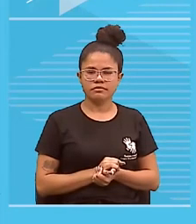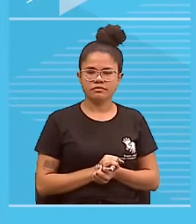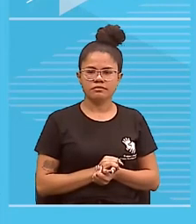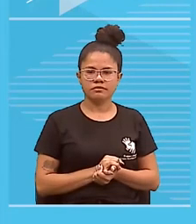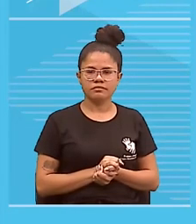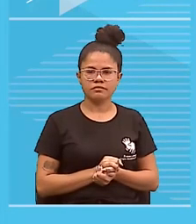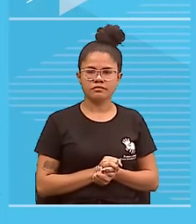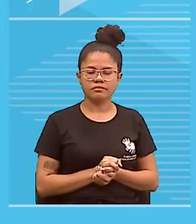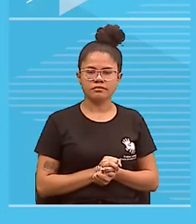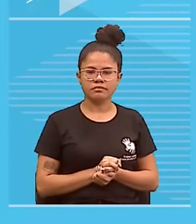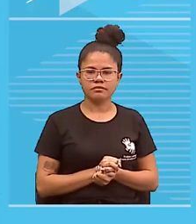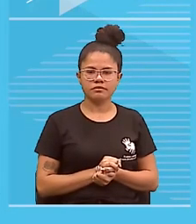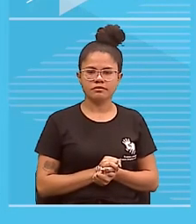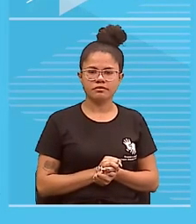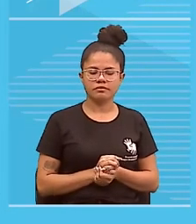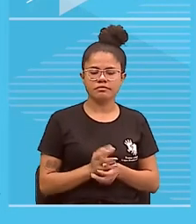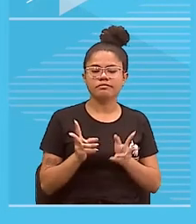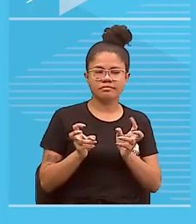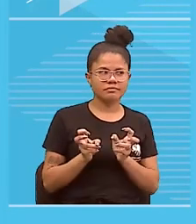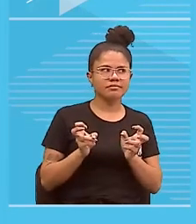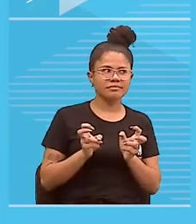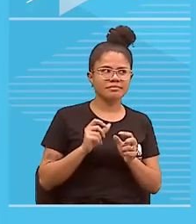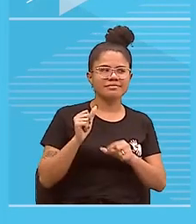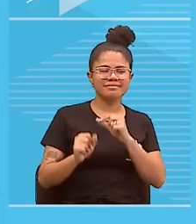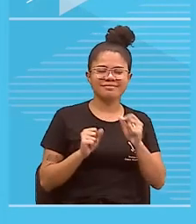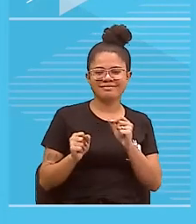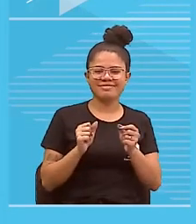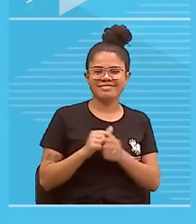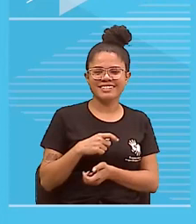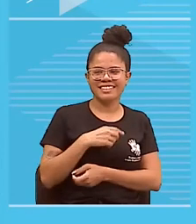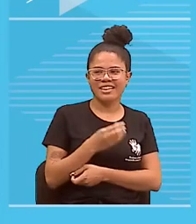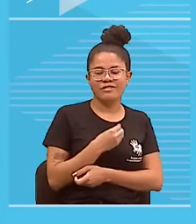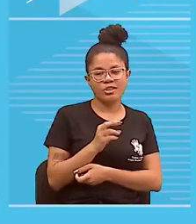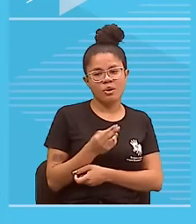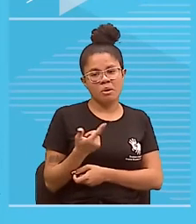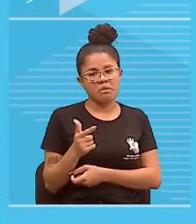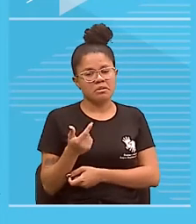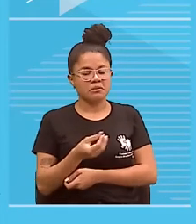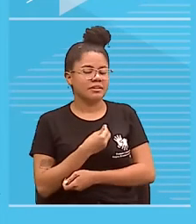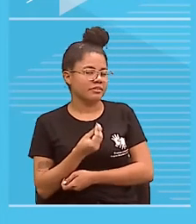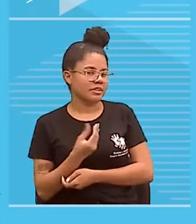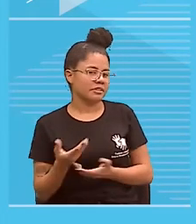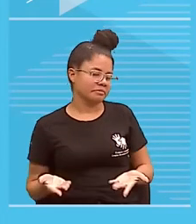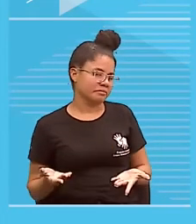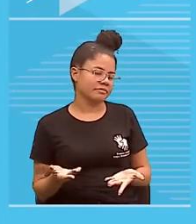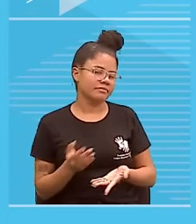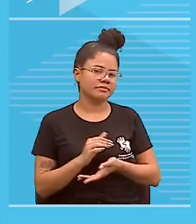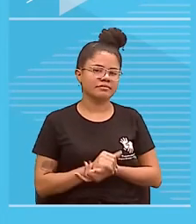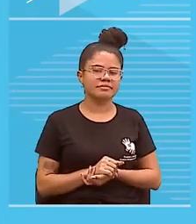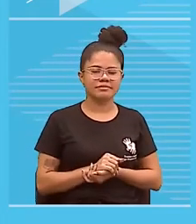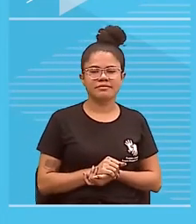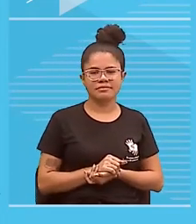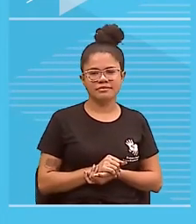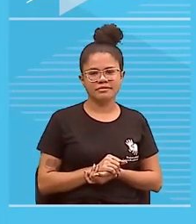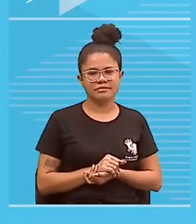né naquela é um ser vivo 16 não vivo e continua essa mesma briga ainda é pelas